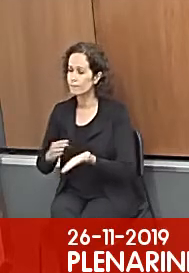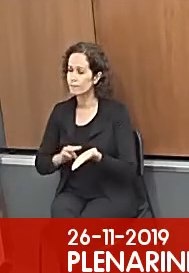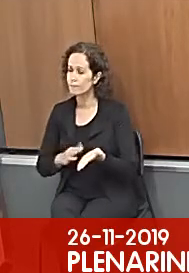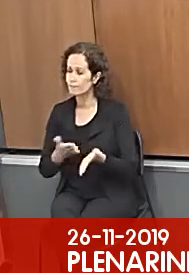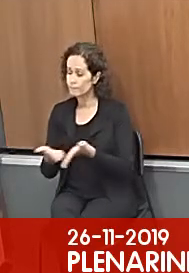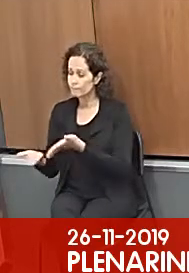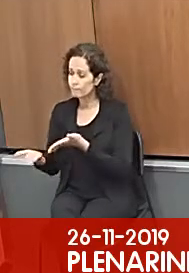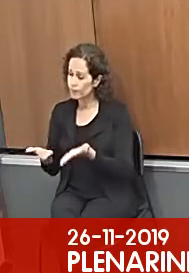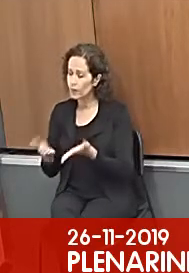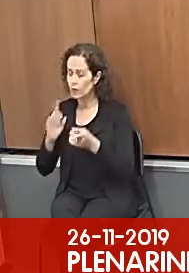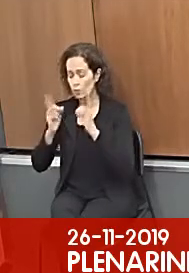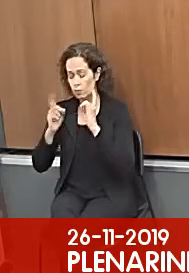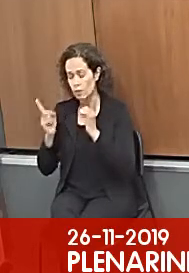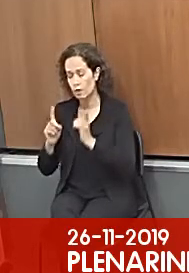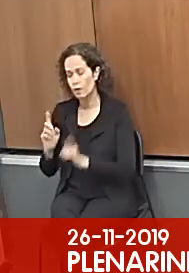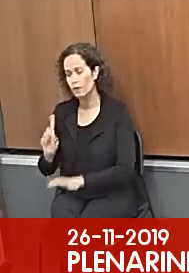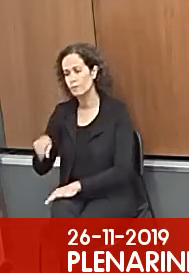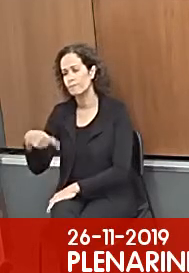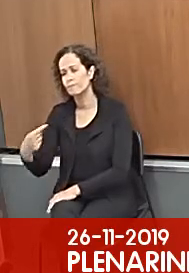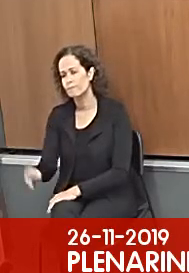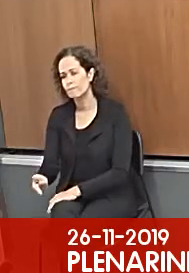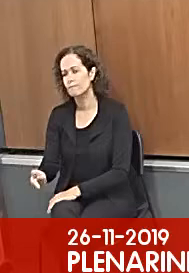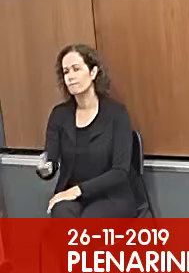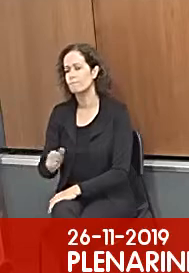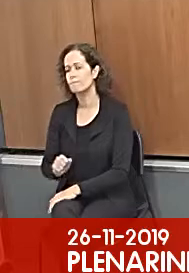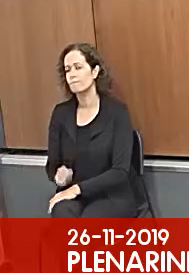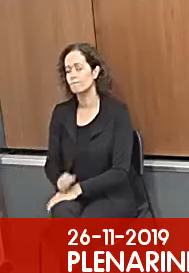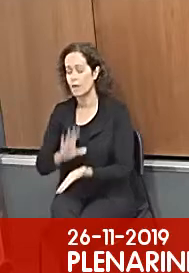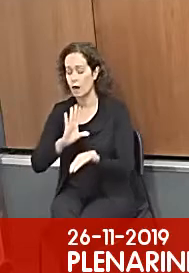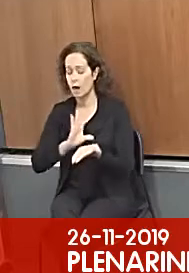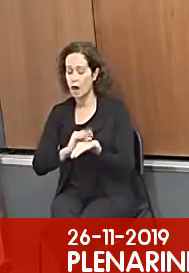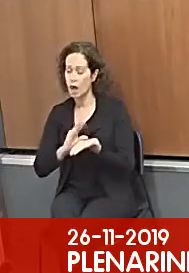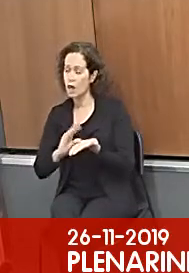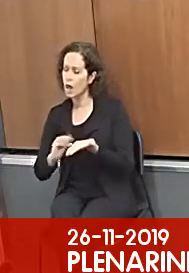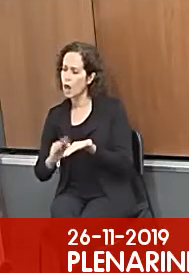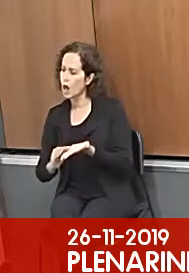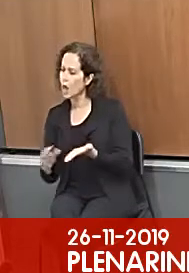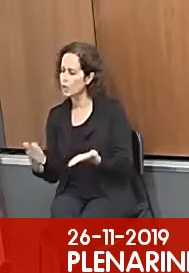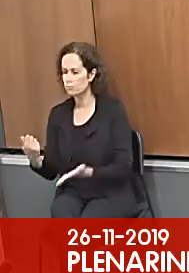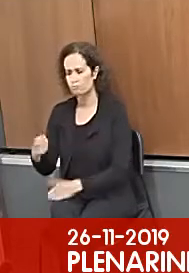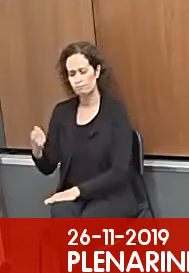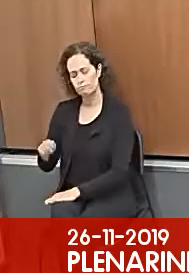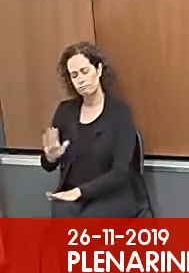para a próxima reunião ordinária, determina a lavratura da ata e encerra os trabalhos.